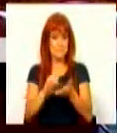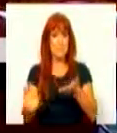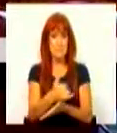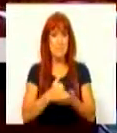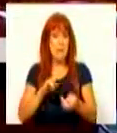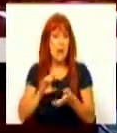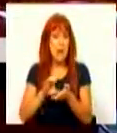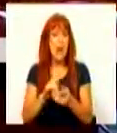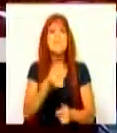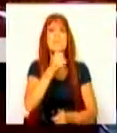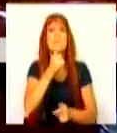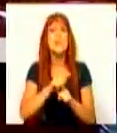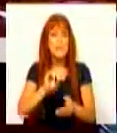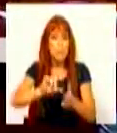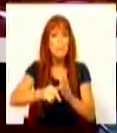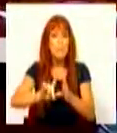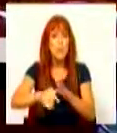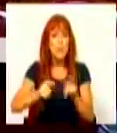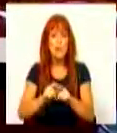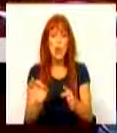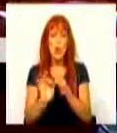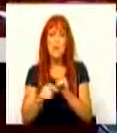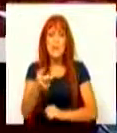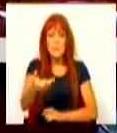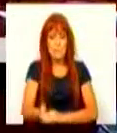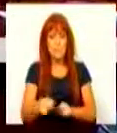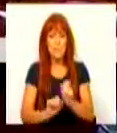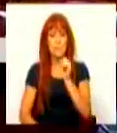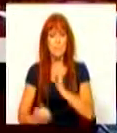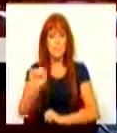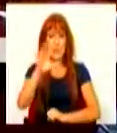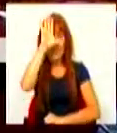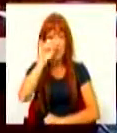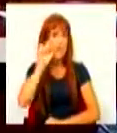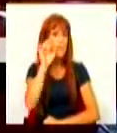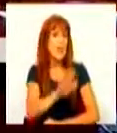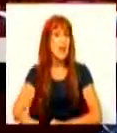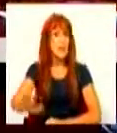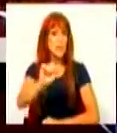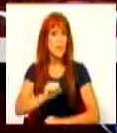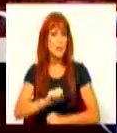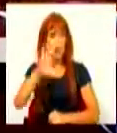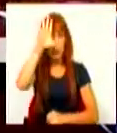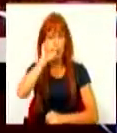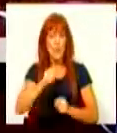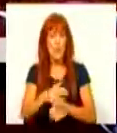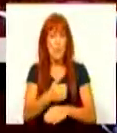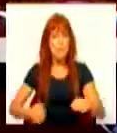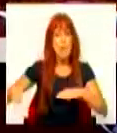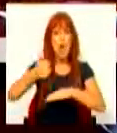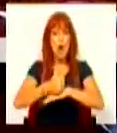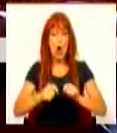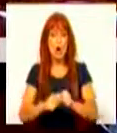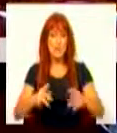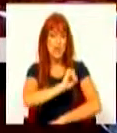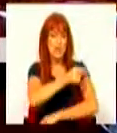rentabilização em medidas e projetos da componente fixa do Ministério da Defesa Nacional, do Estado-Maior-General das Forças Armadas e